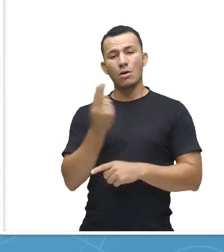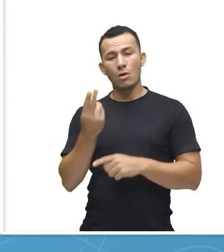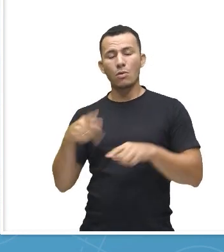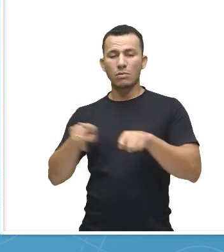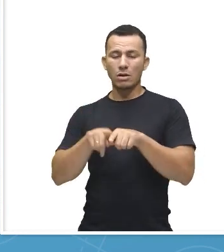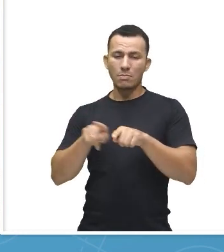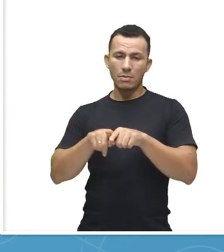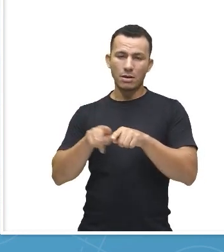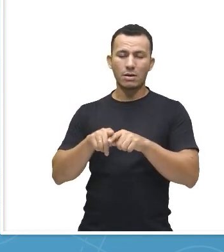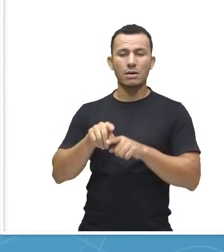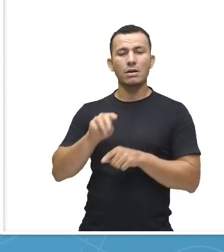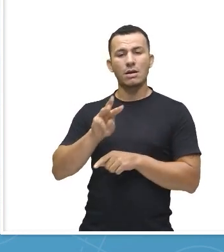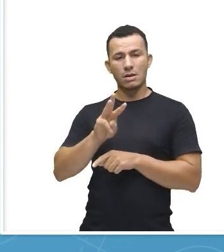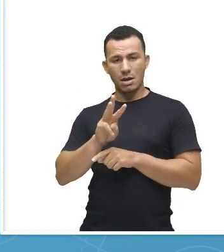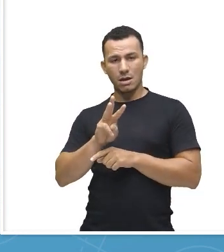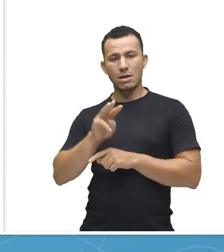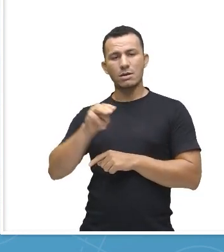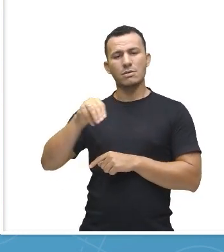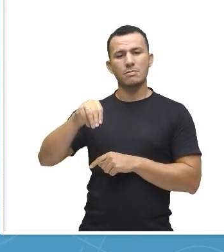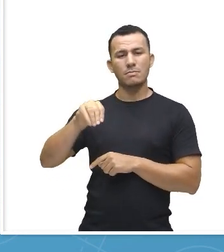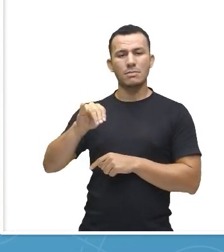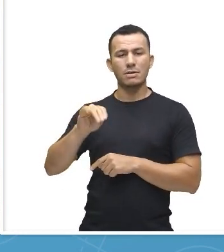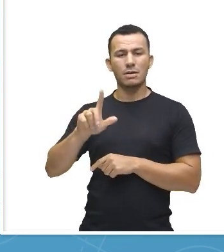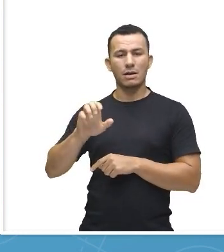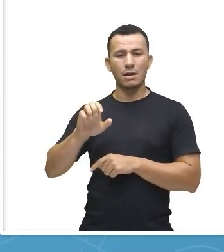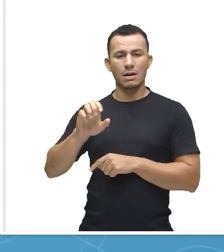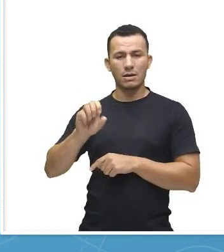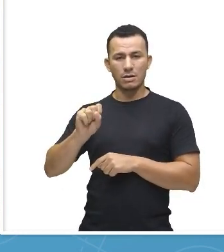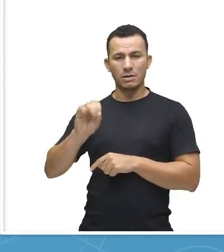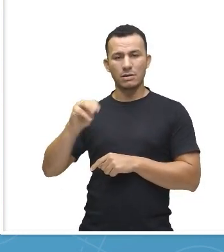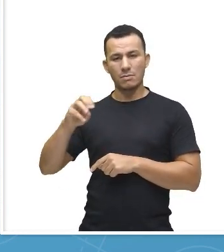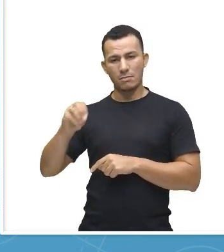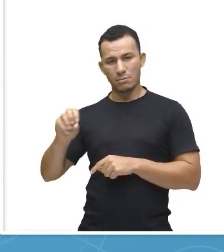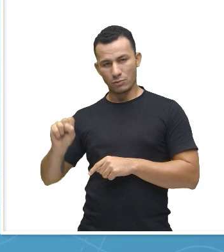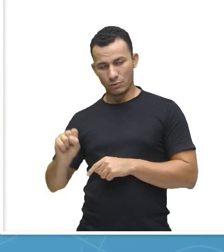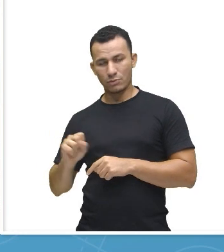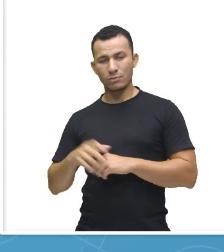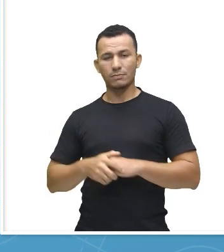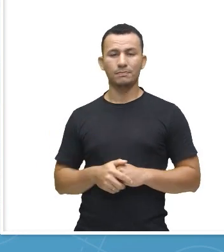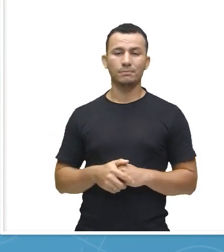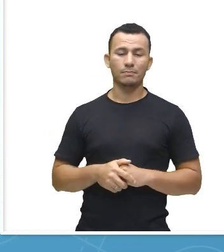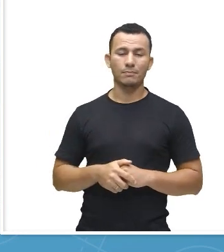leitura 3 milésimos, tá? Então,